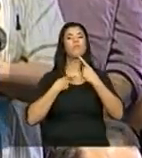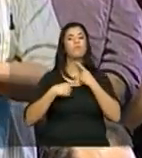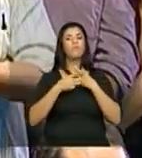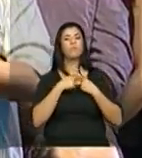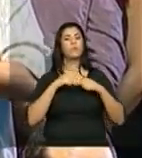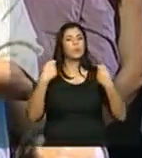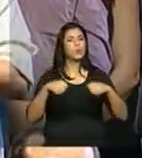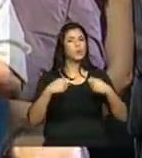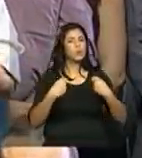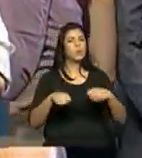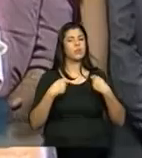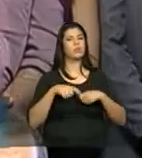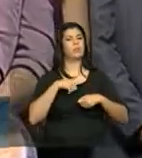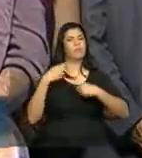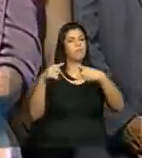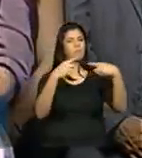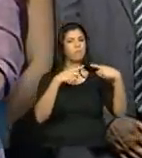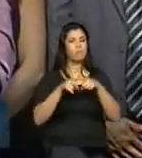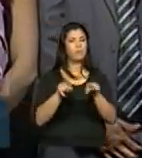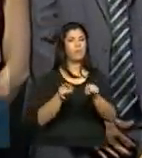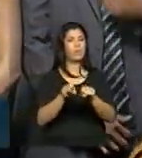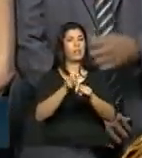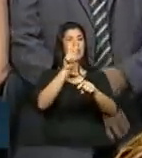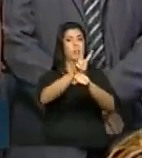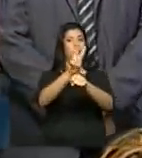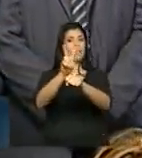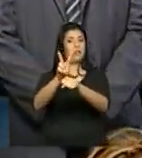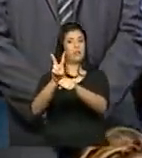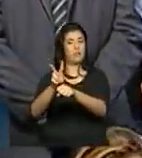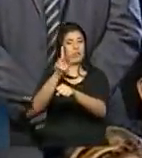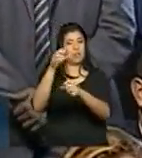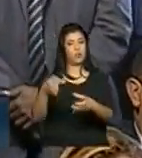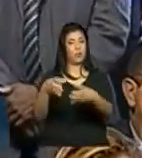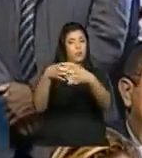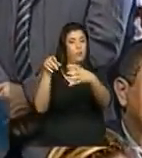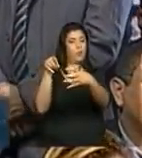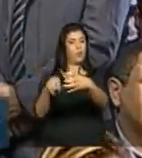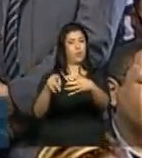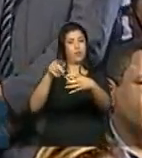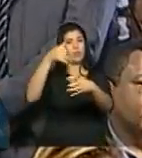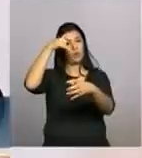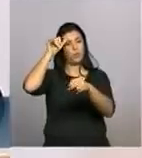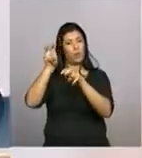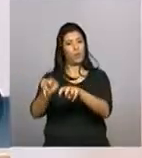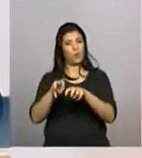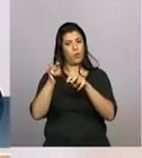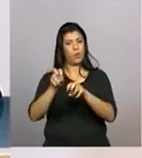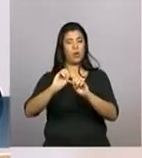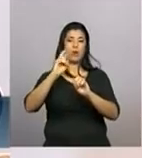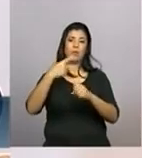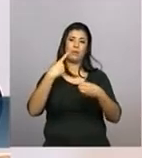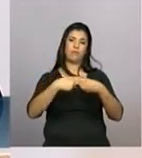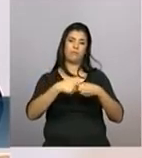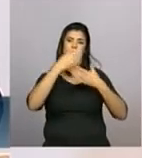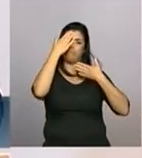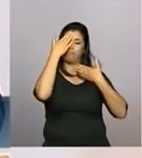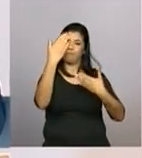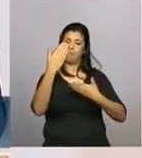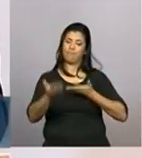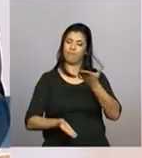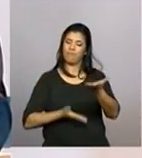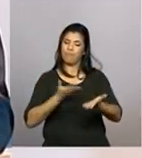as suas necessidades e a defesa daqueles que estão ou na área urbana ou na área rural. Muito obrigado pelo